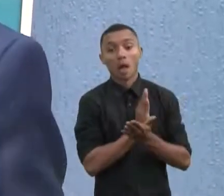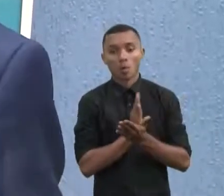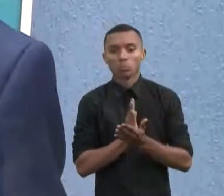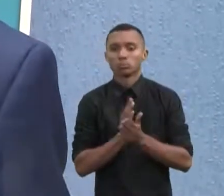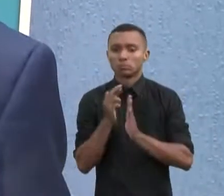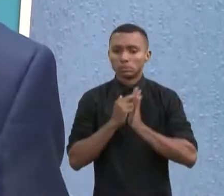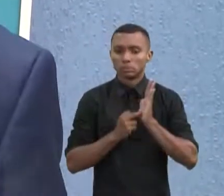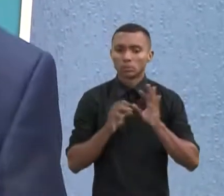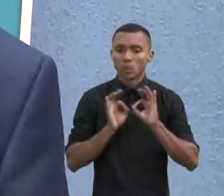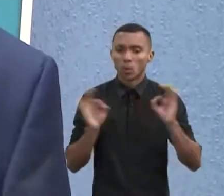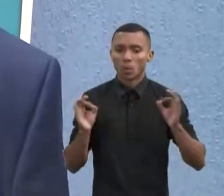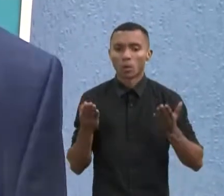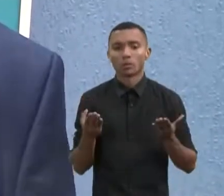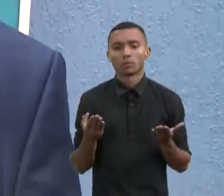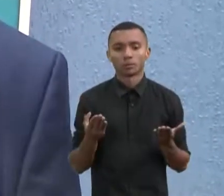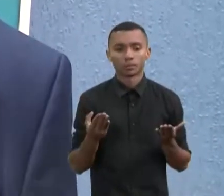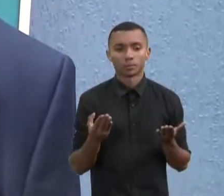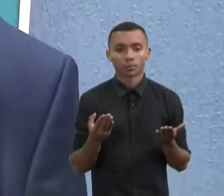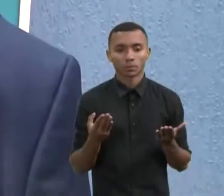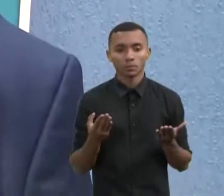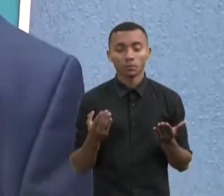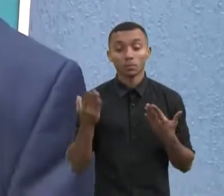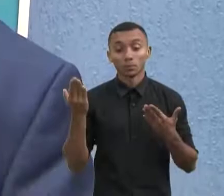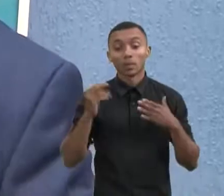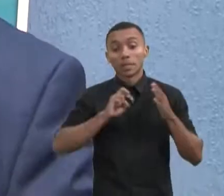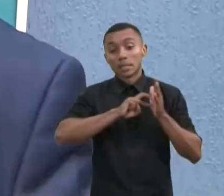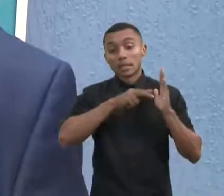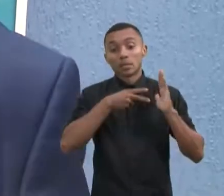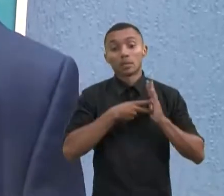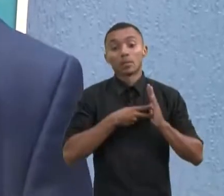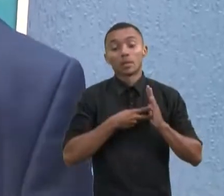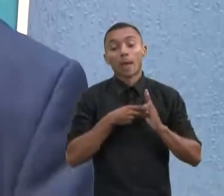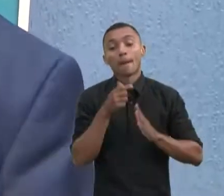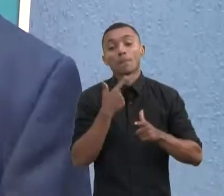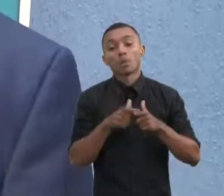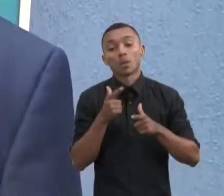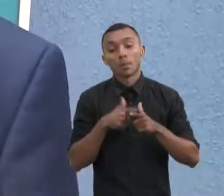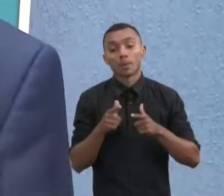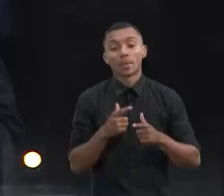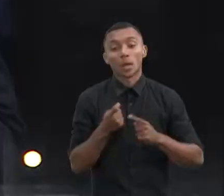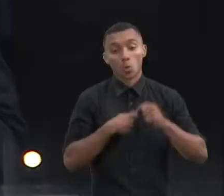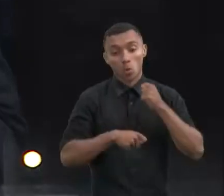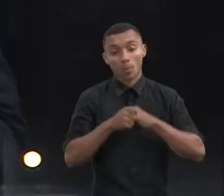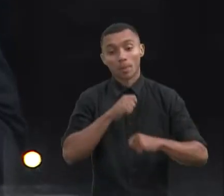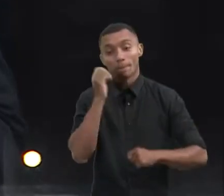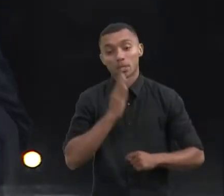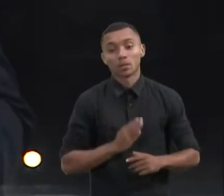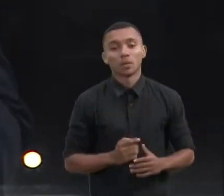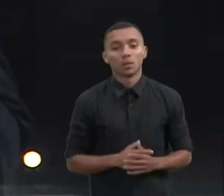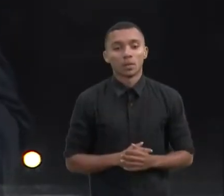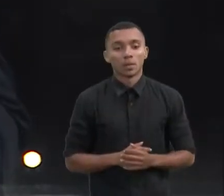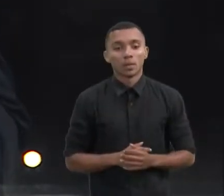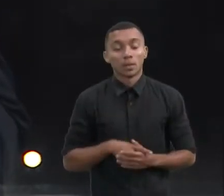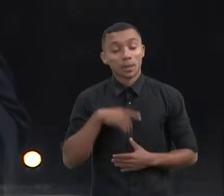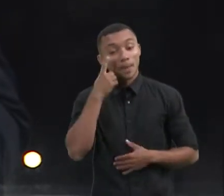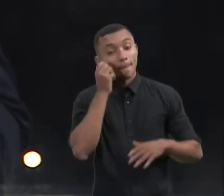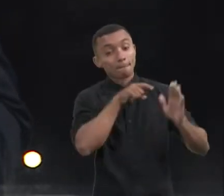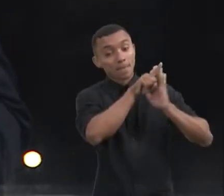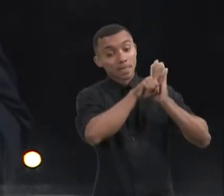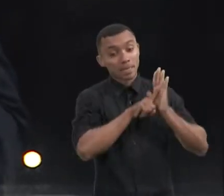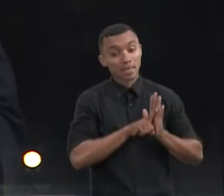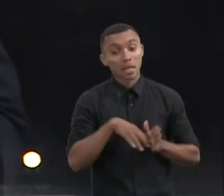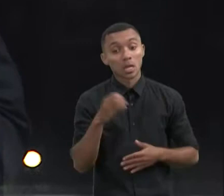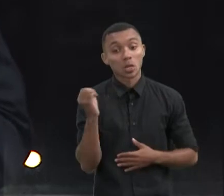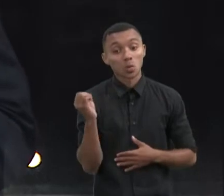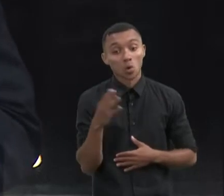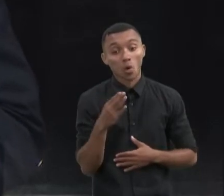formalidade. Mas isso reflete a situação da crise econômica que o país vive. Uma pesquisa mostra um novo